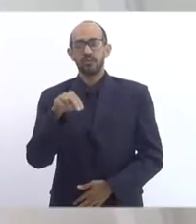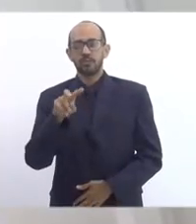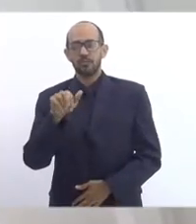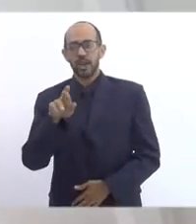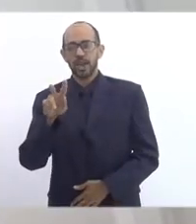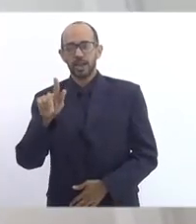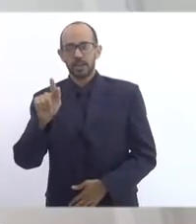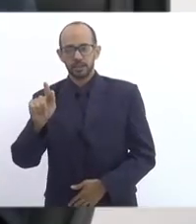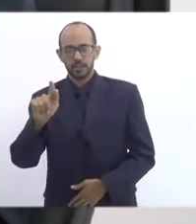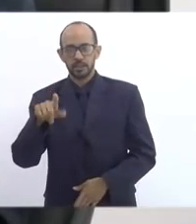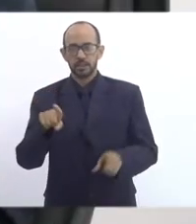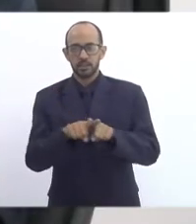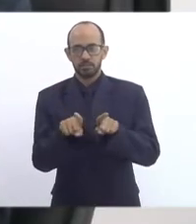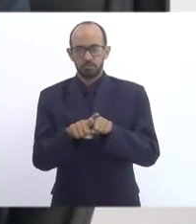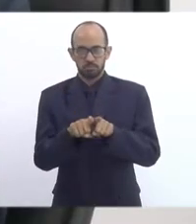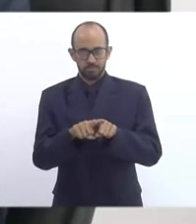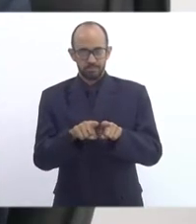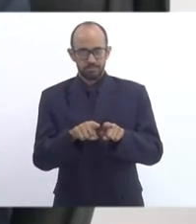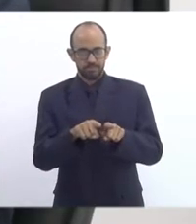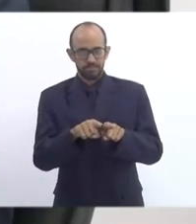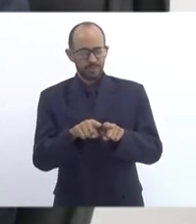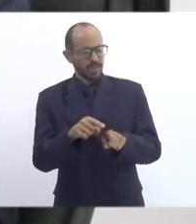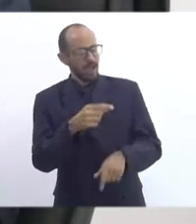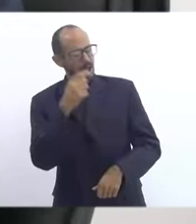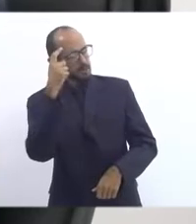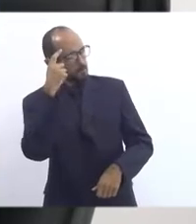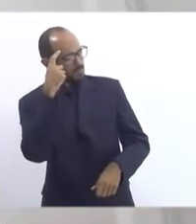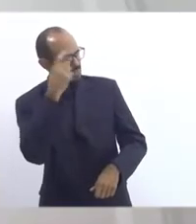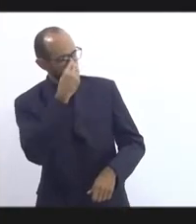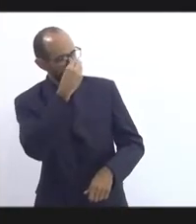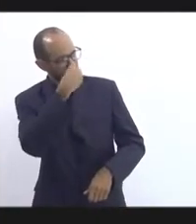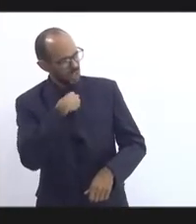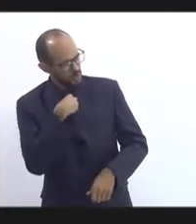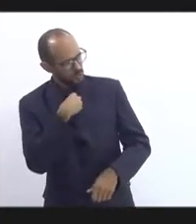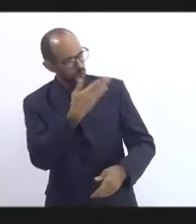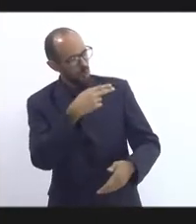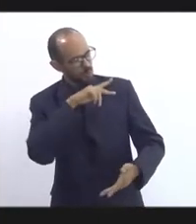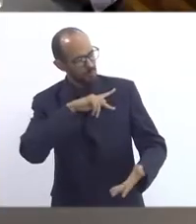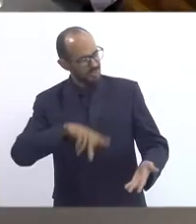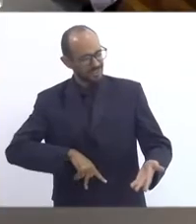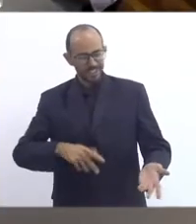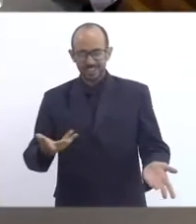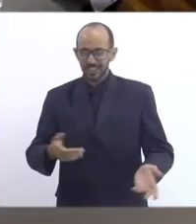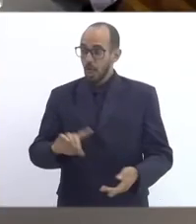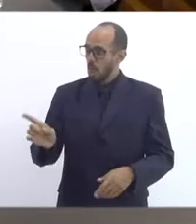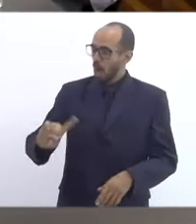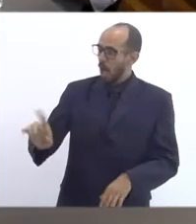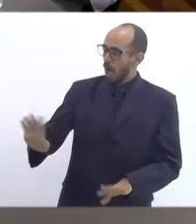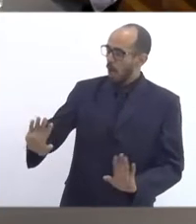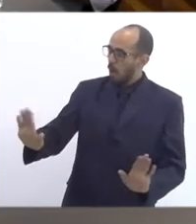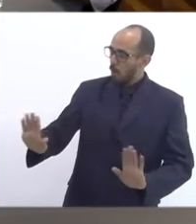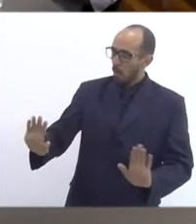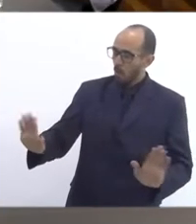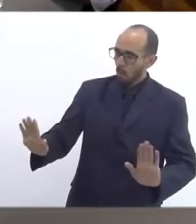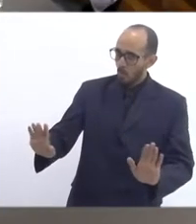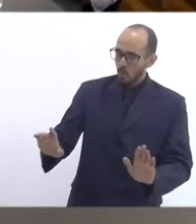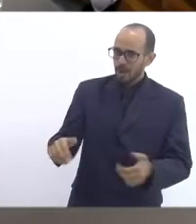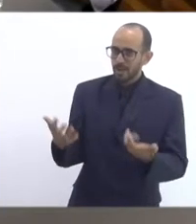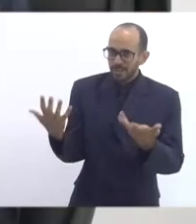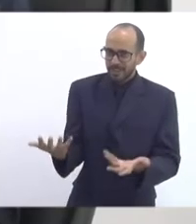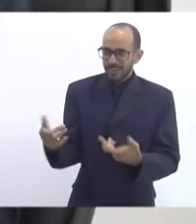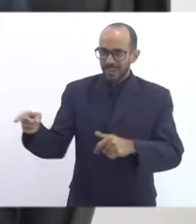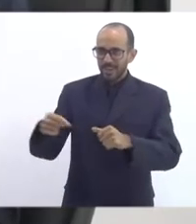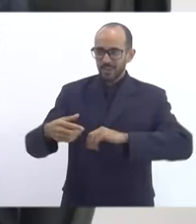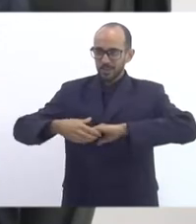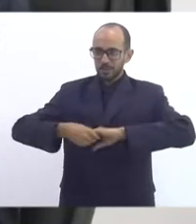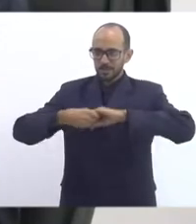Estamos, então, vamos começar. Eu tinha me ignorado, presidente. Não foi, não. Eu acabei de ser falado. Vossa Excelência não me ouviu. Falei, saudar a presença